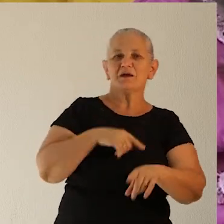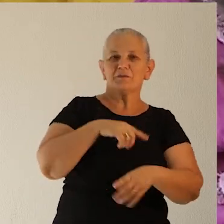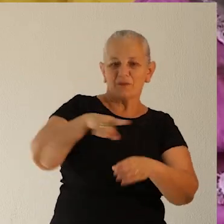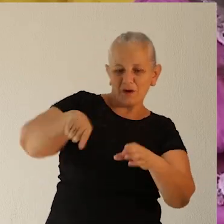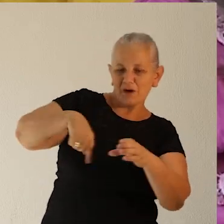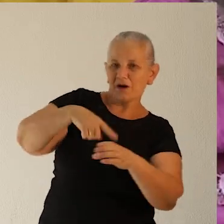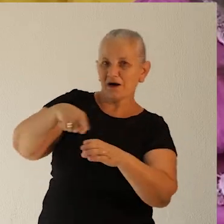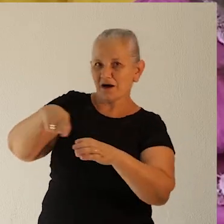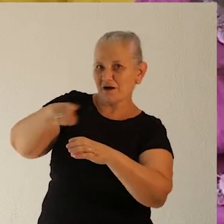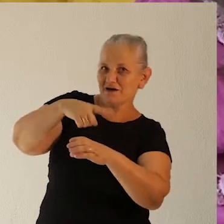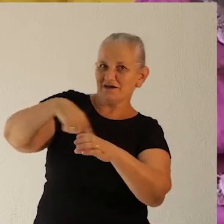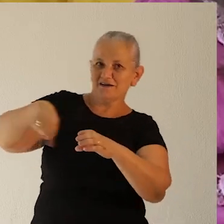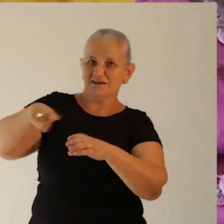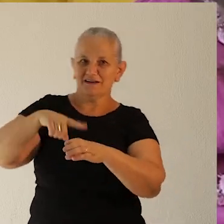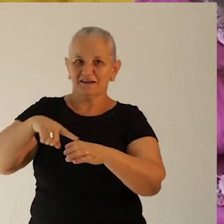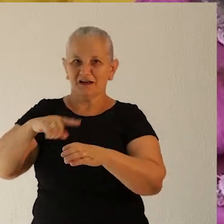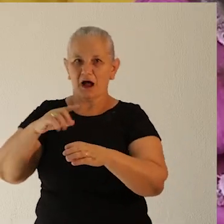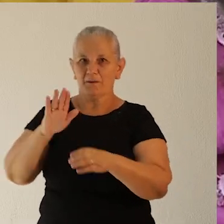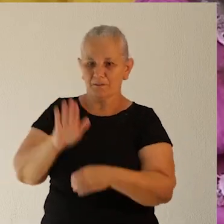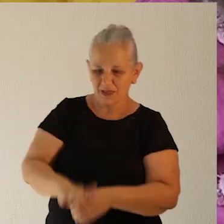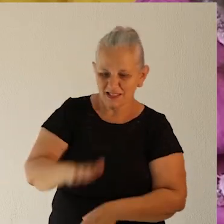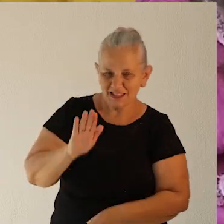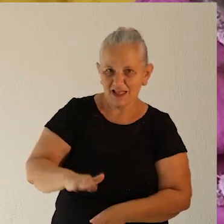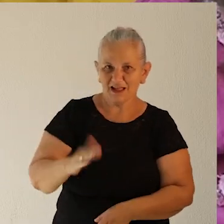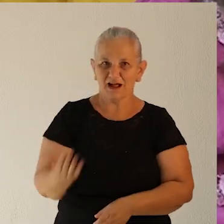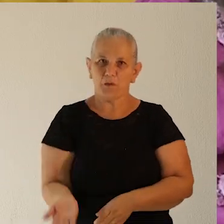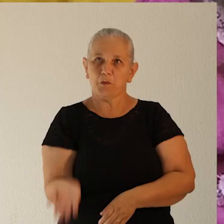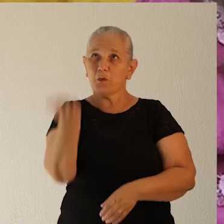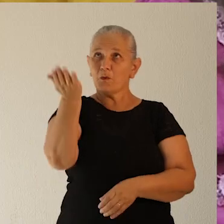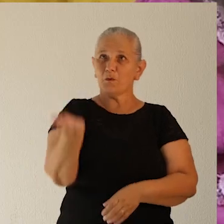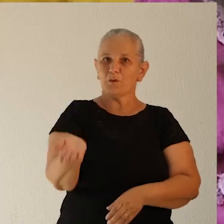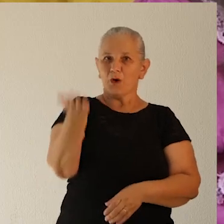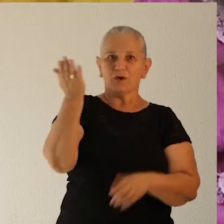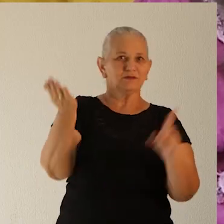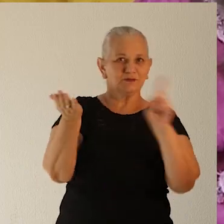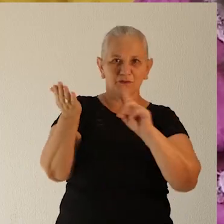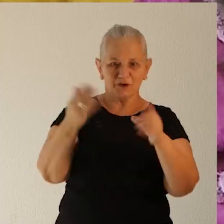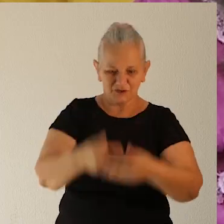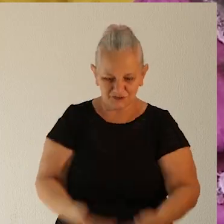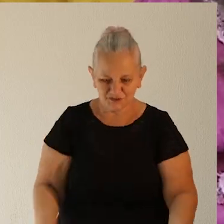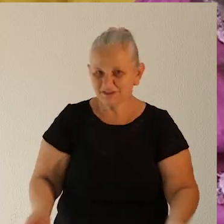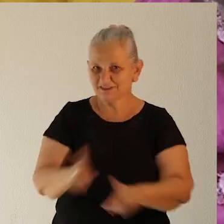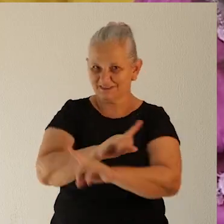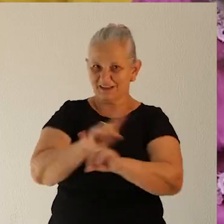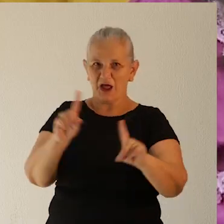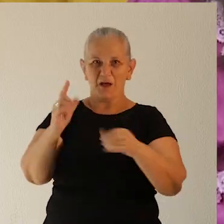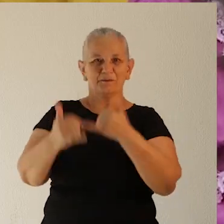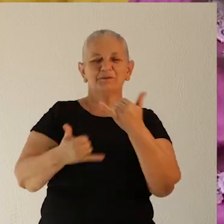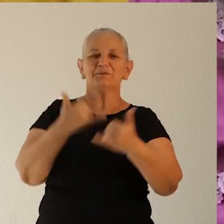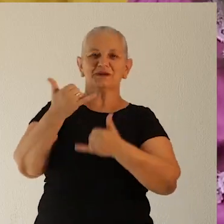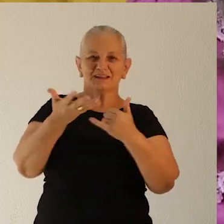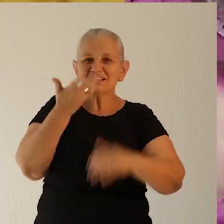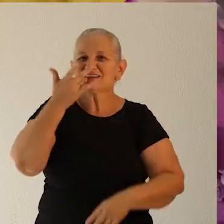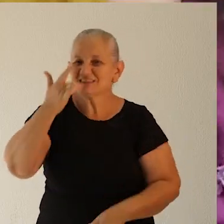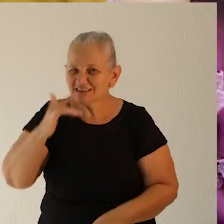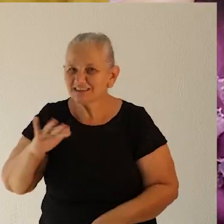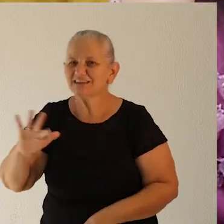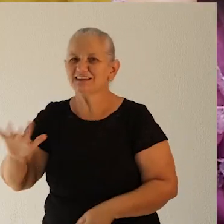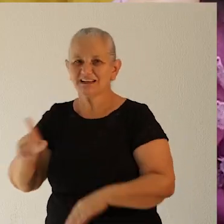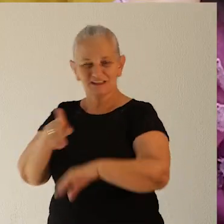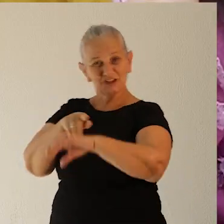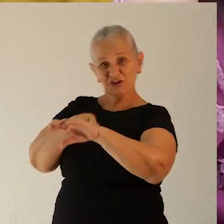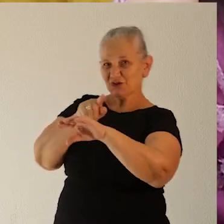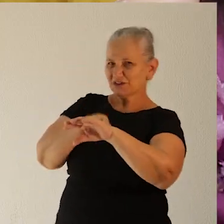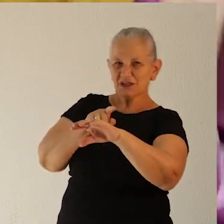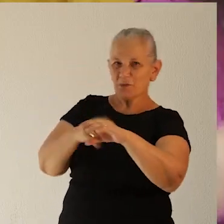girar. Bate a peteca com a mão, sem cair no chão. São algumas brincadeiras de criança de um tempo